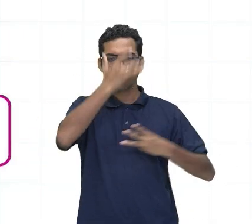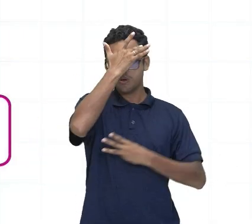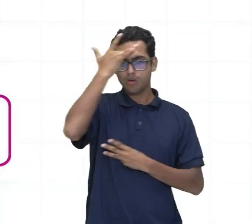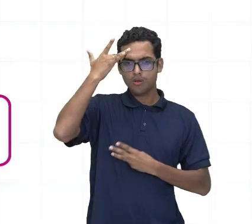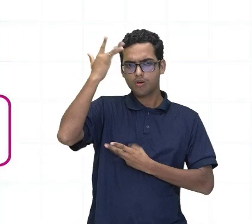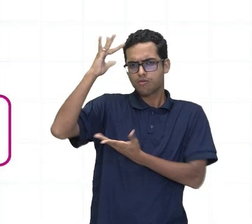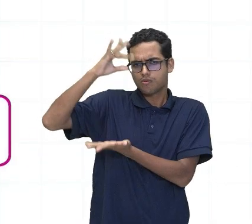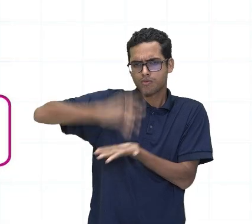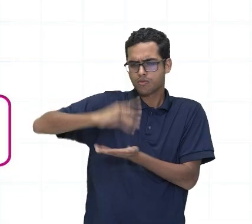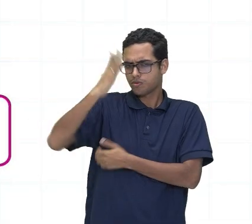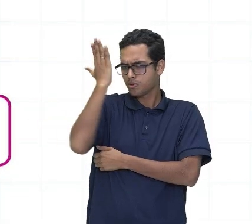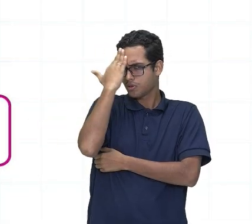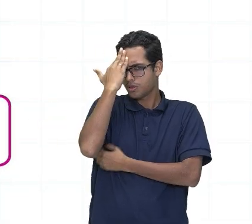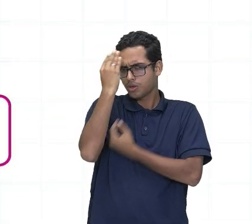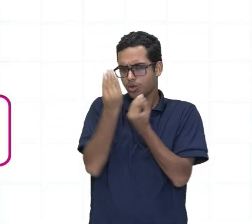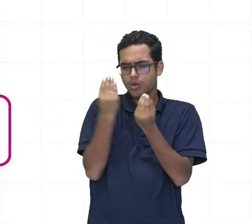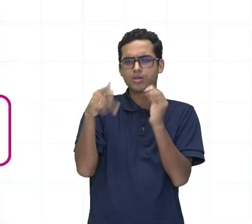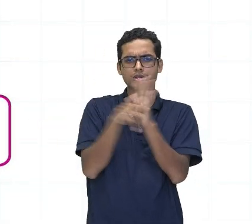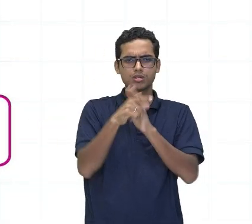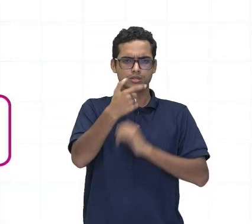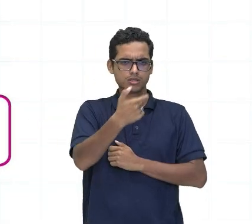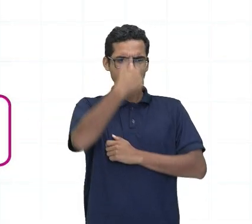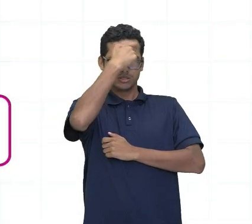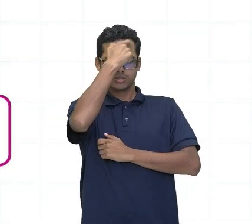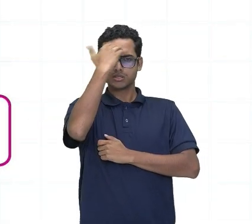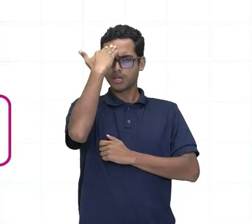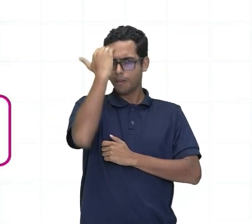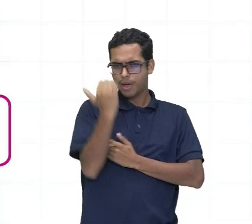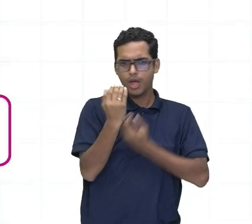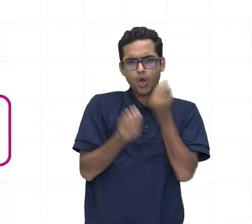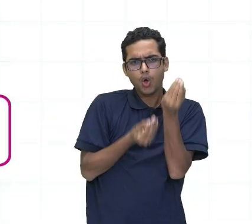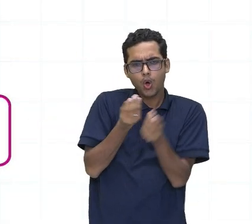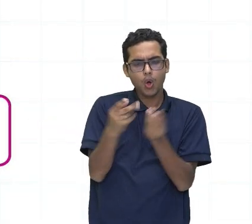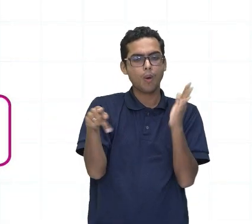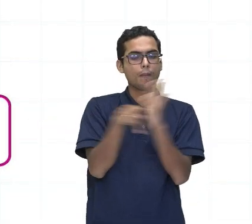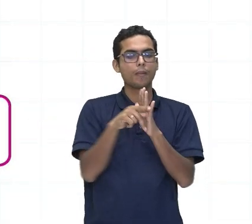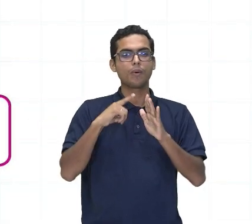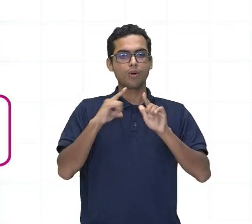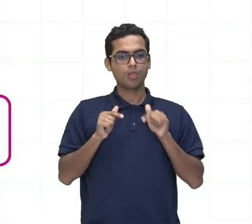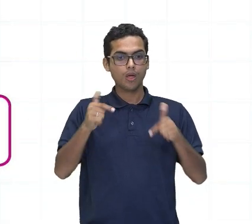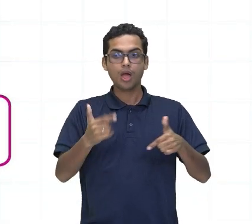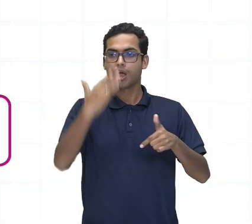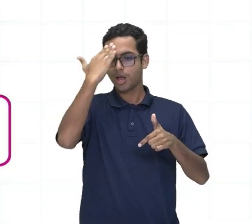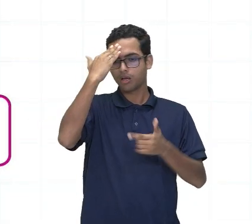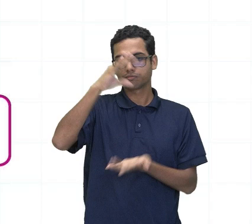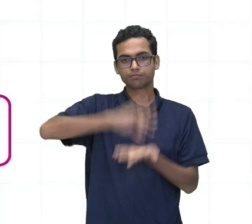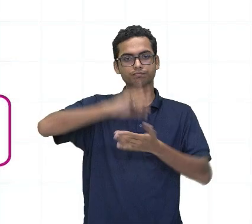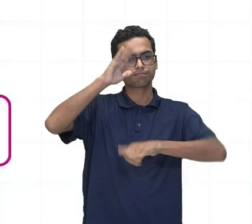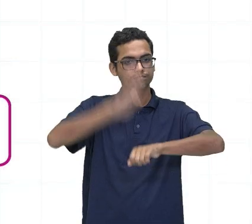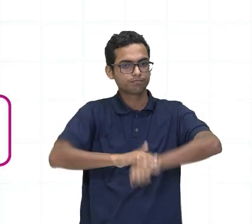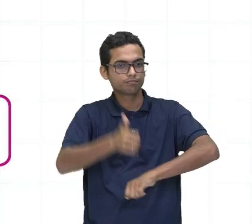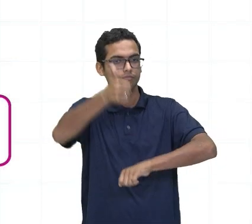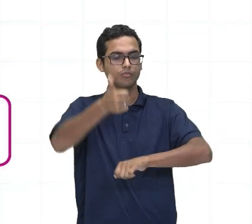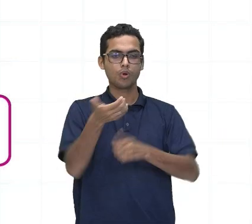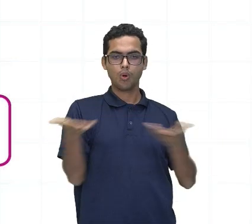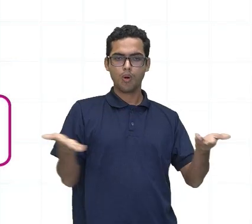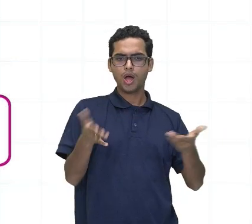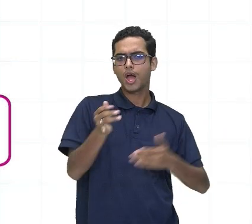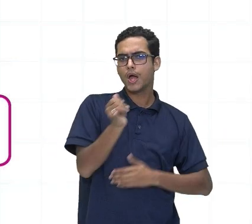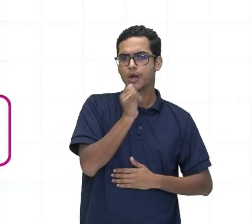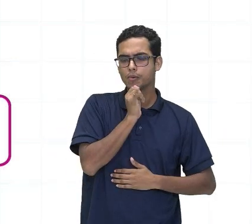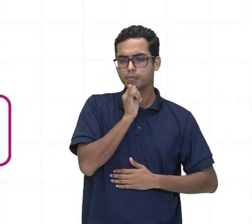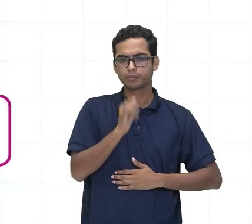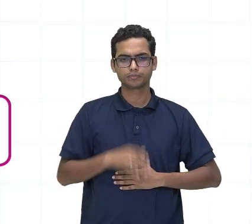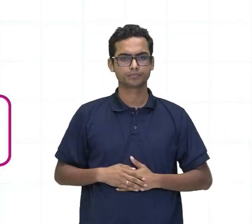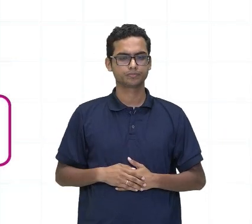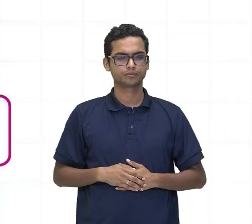conta da ciência desse conhecimento, melhor, não é? Olha, por exemplo, hoje vocês estão estudando aí